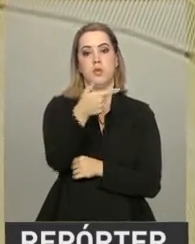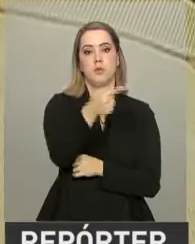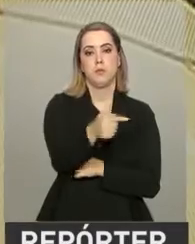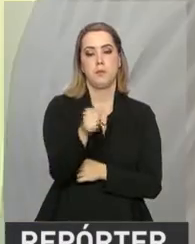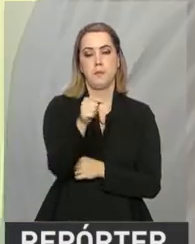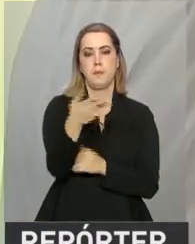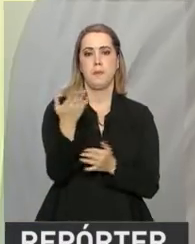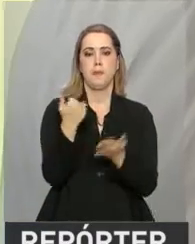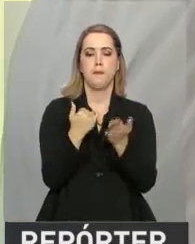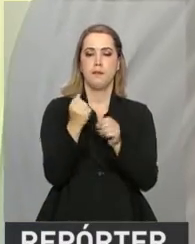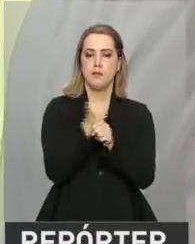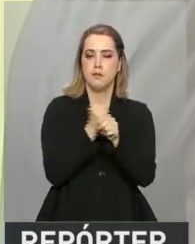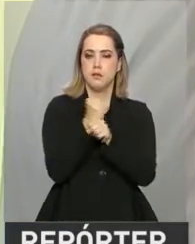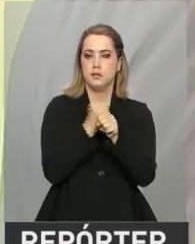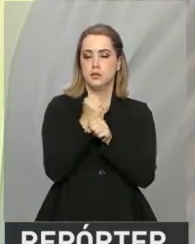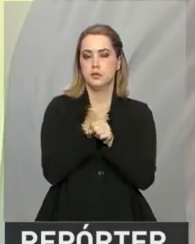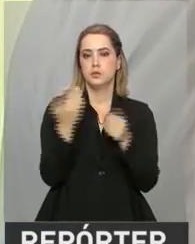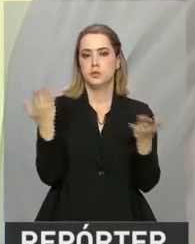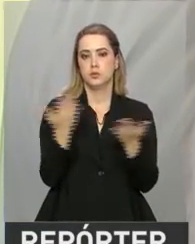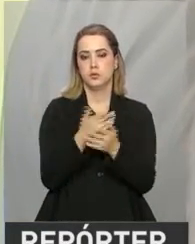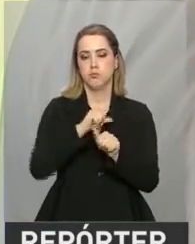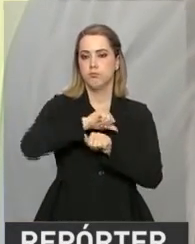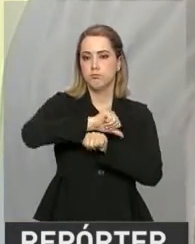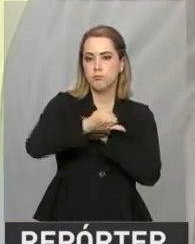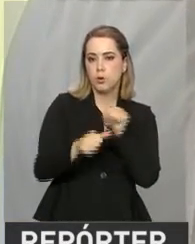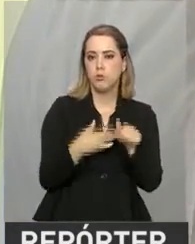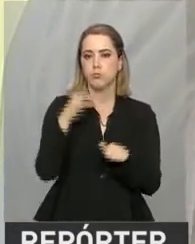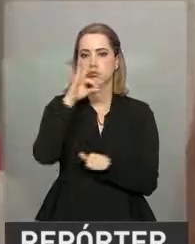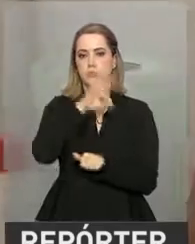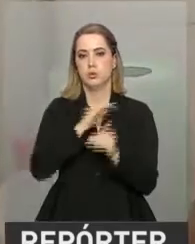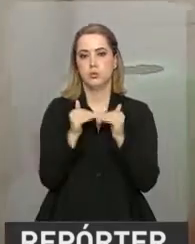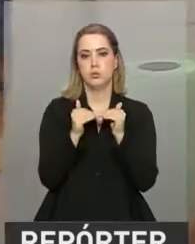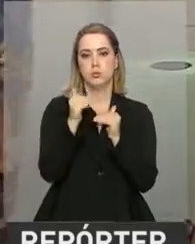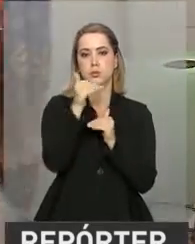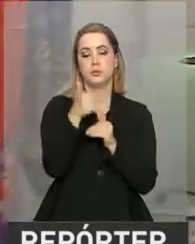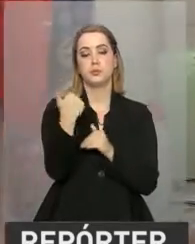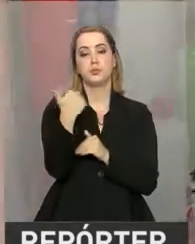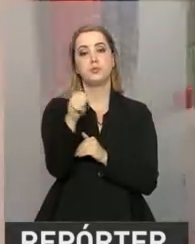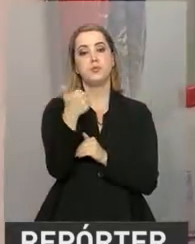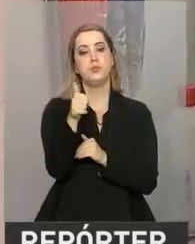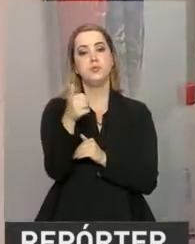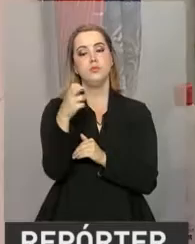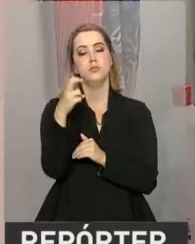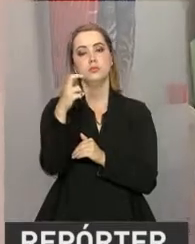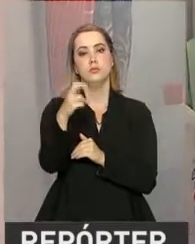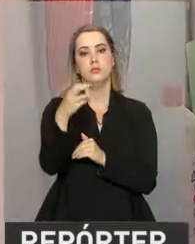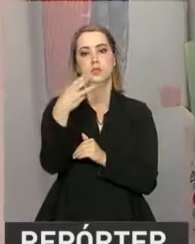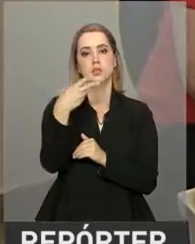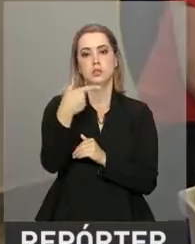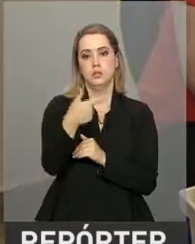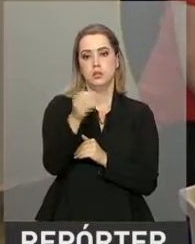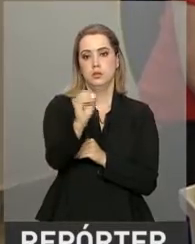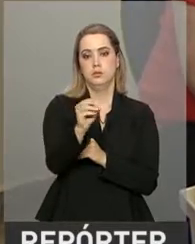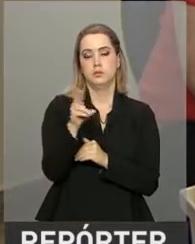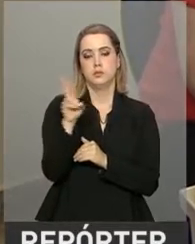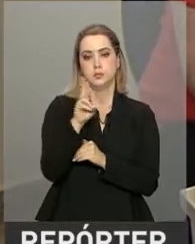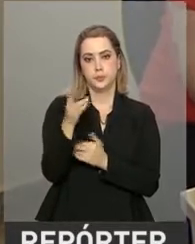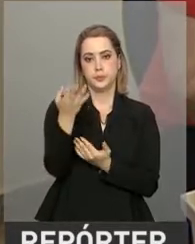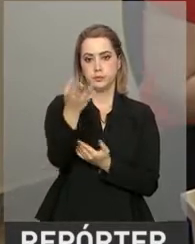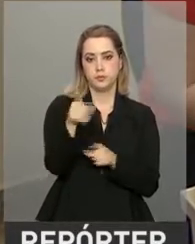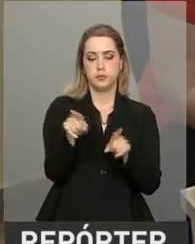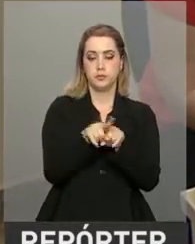a bolsa vai passar de R$ 10.570 para R$ 11.520. Também